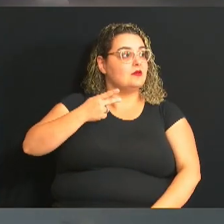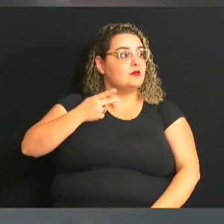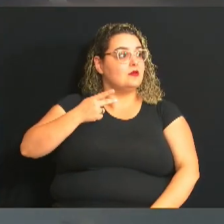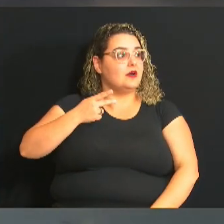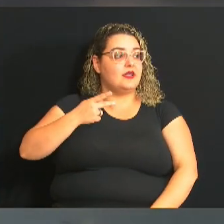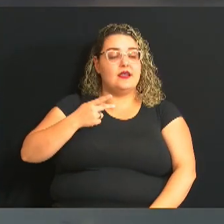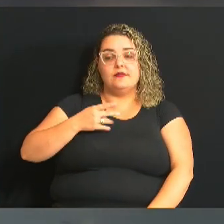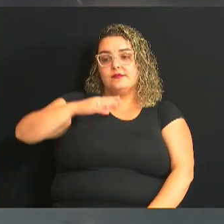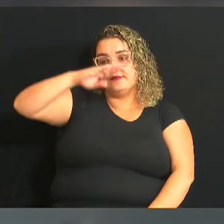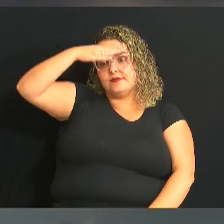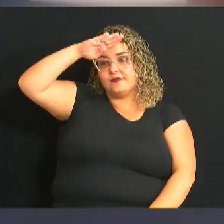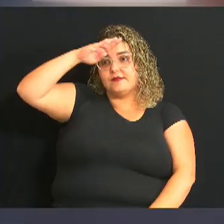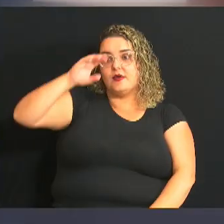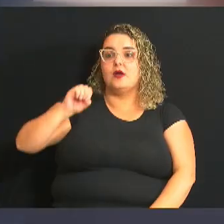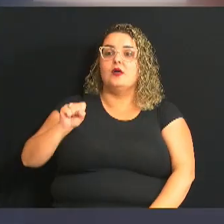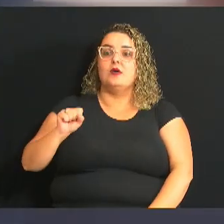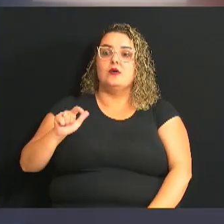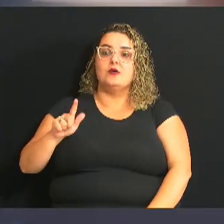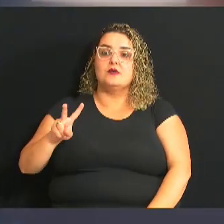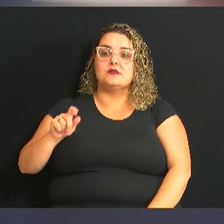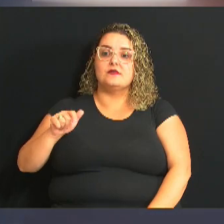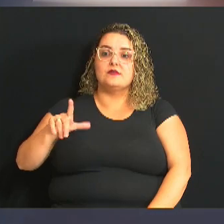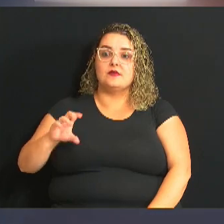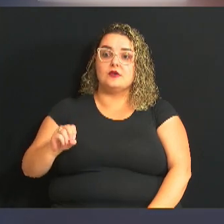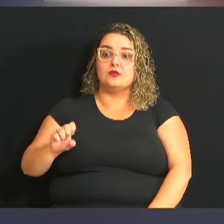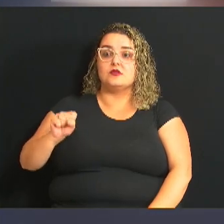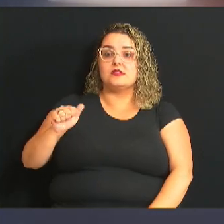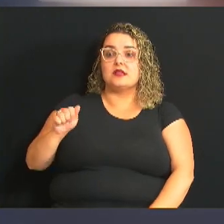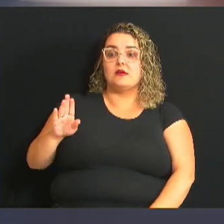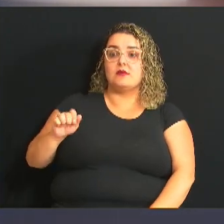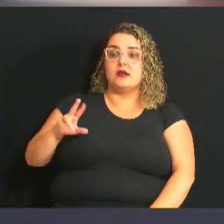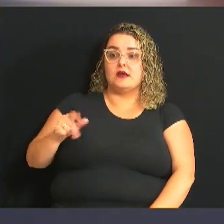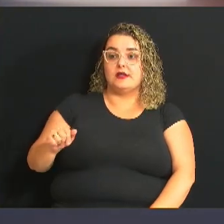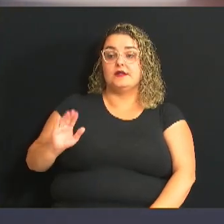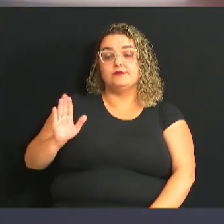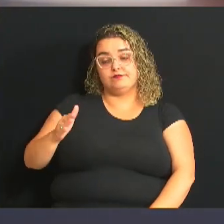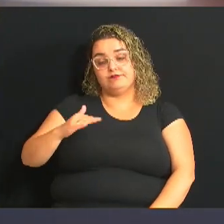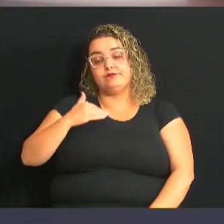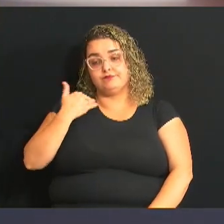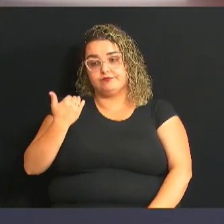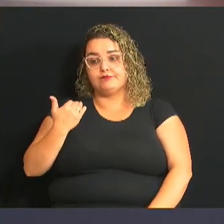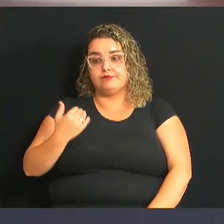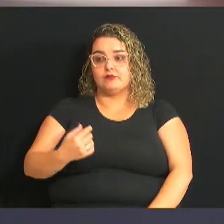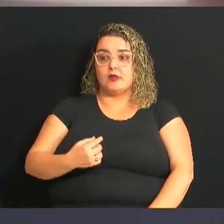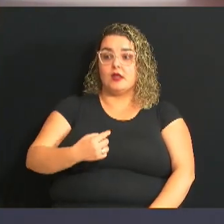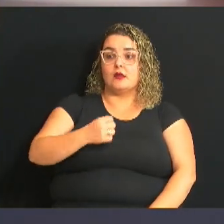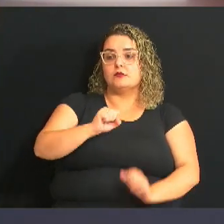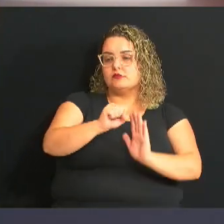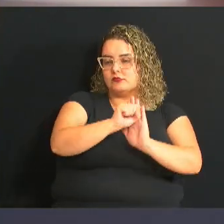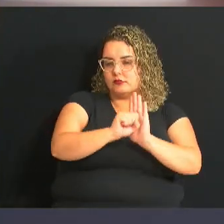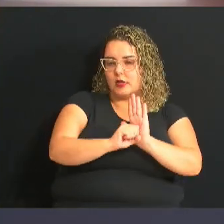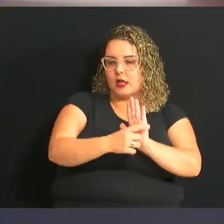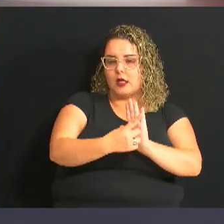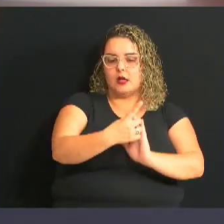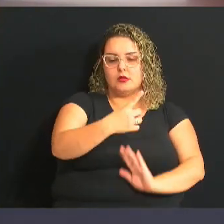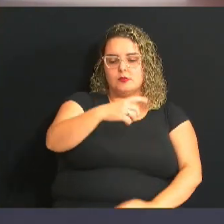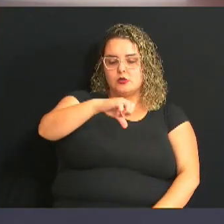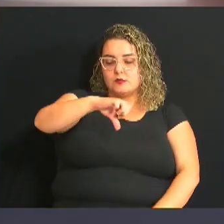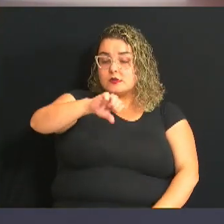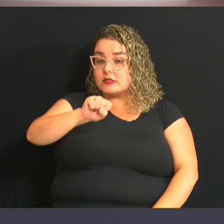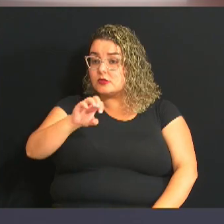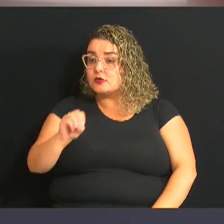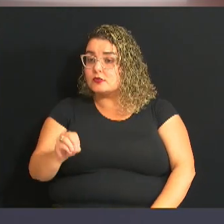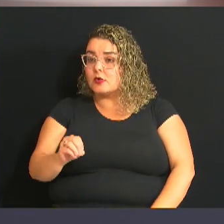Ferreira, o Oswaldo Sabará, em memória. Zé Guilherme, nos anos 80, se tornou um dos fundadores dos Raízes